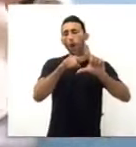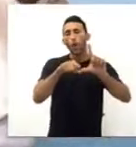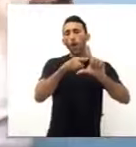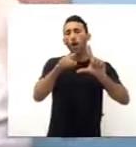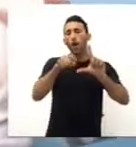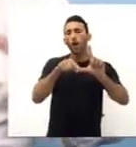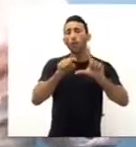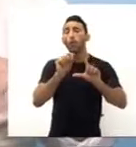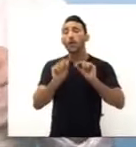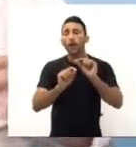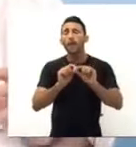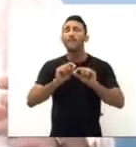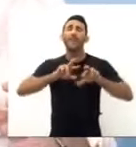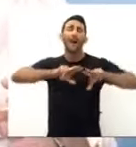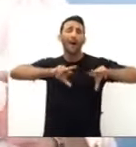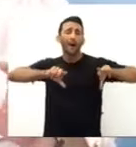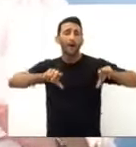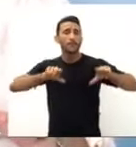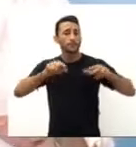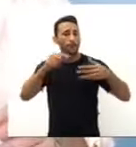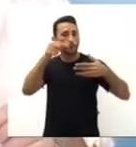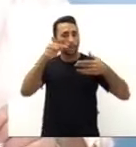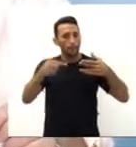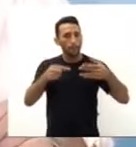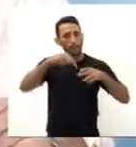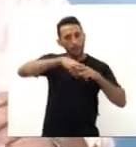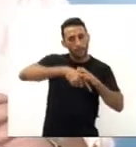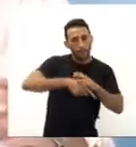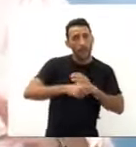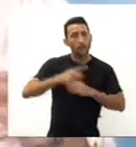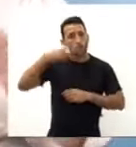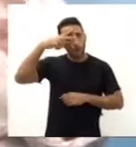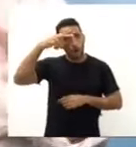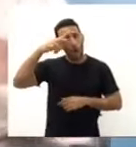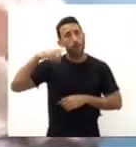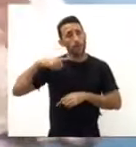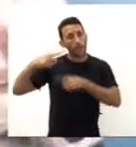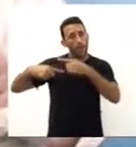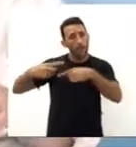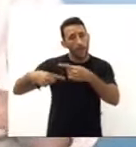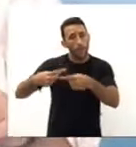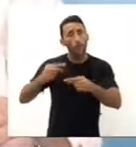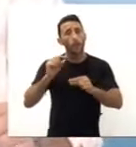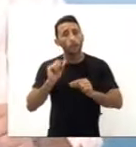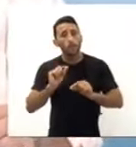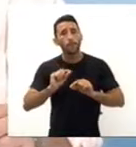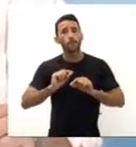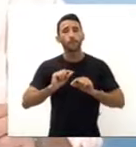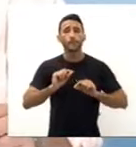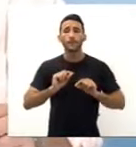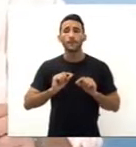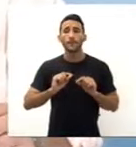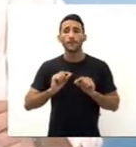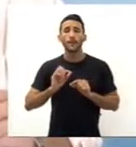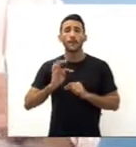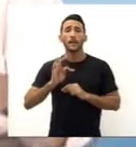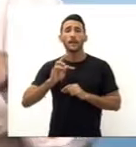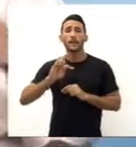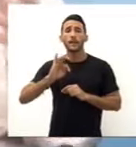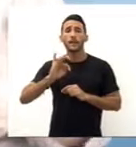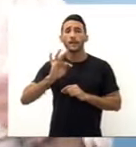pela história, né, encontra-se fatos aí que tem trigonometria